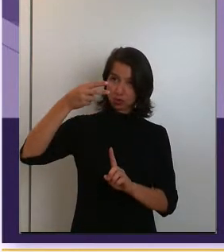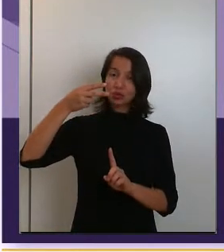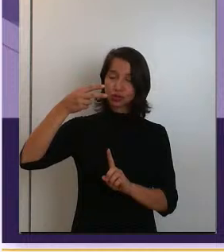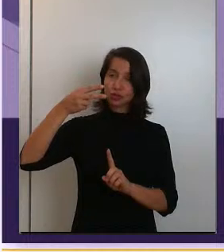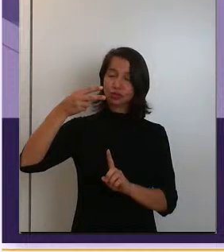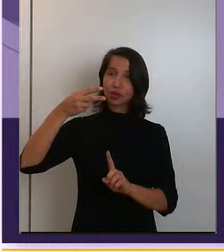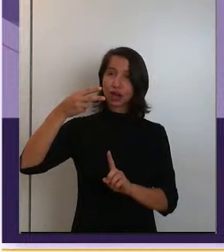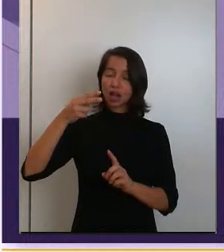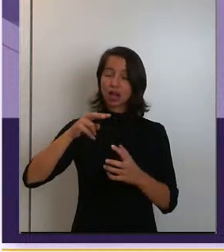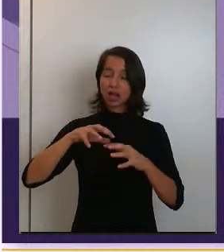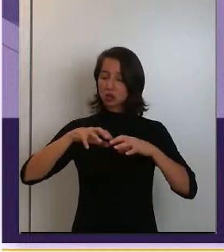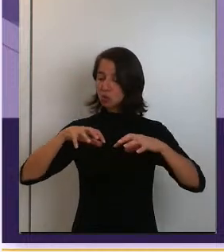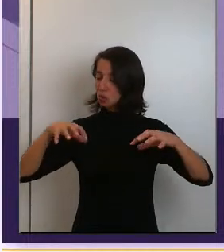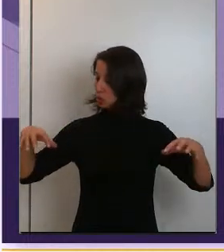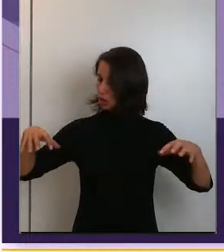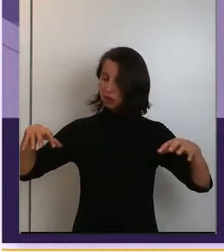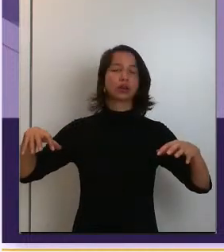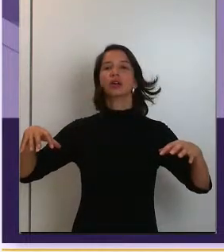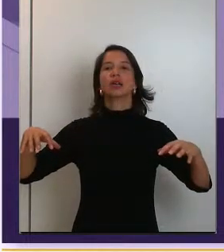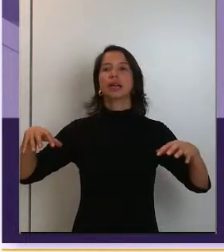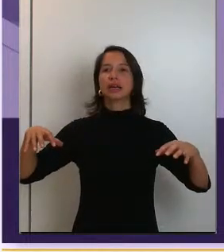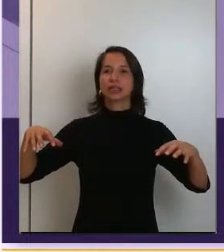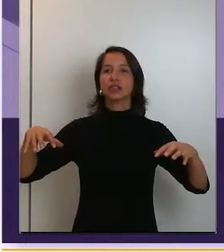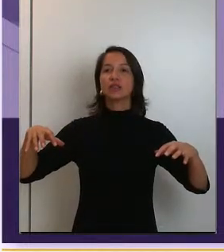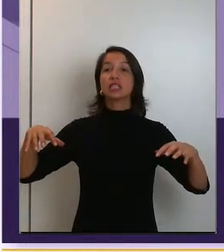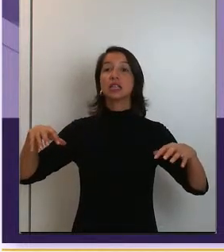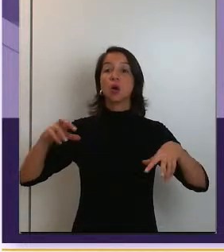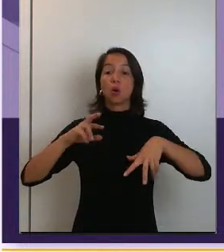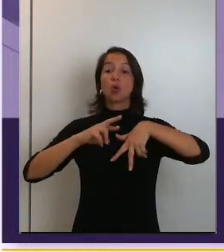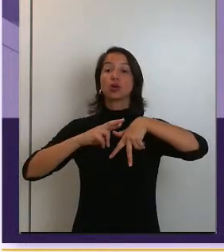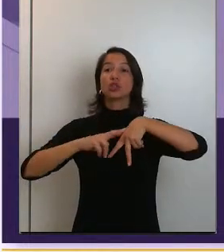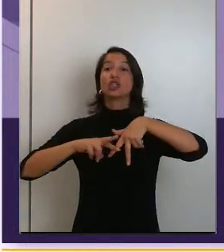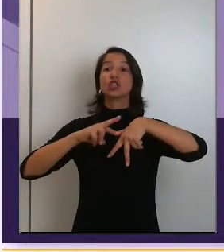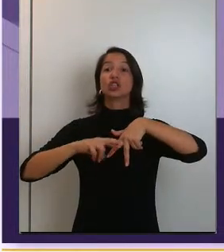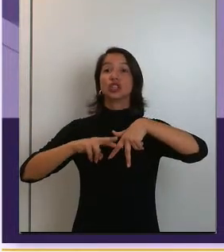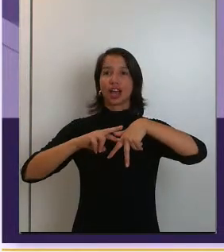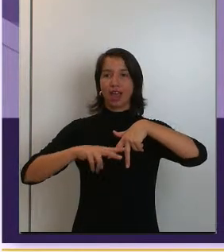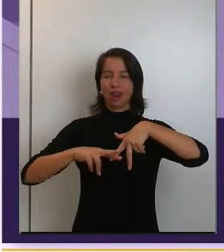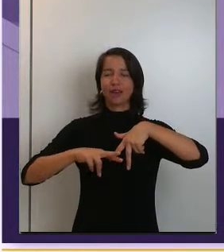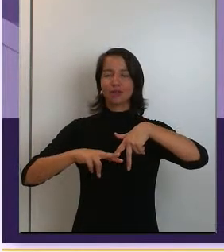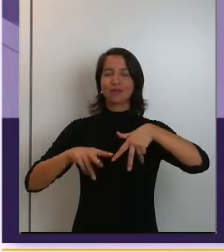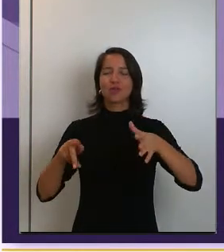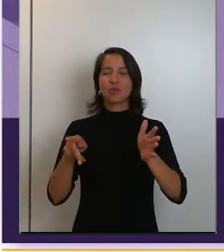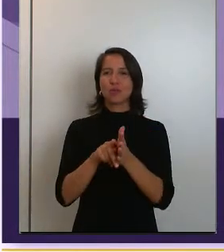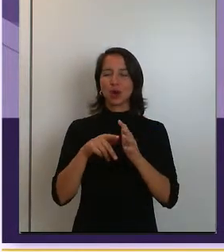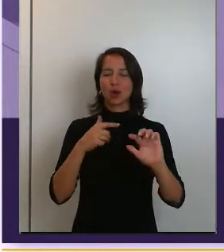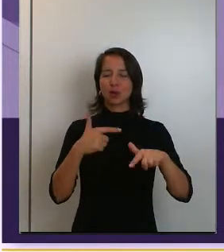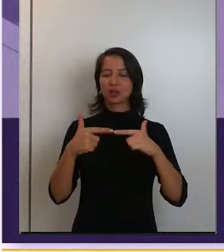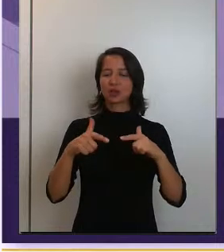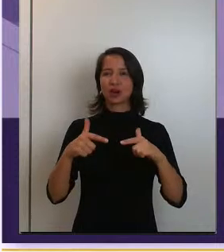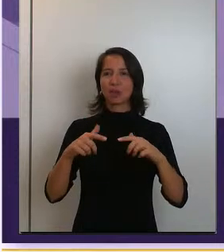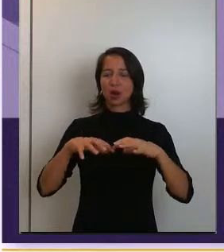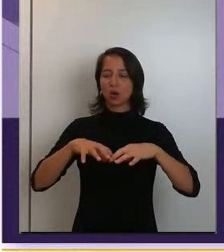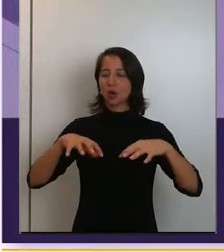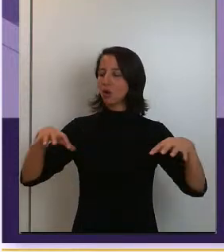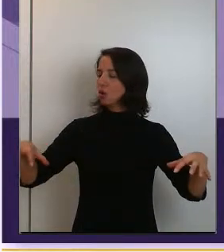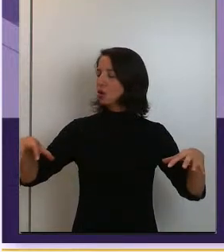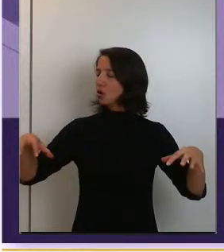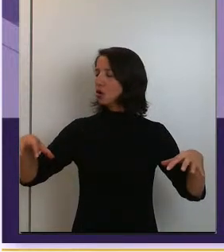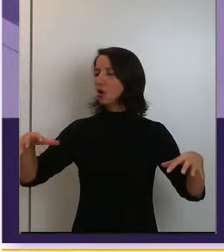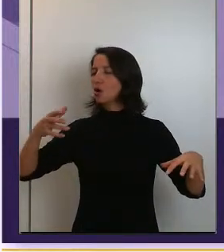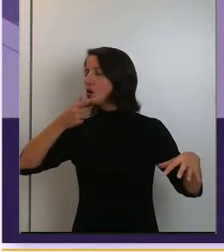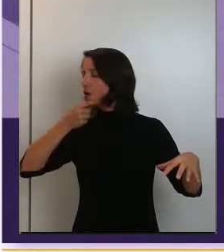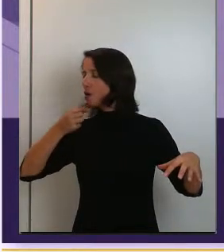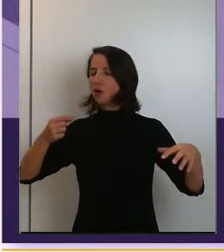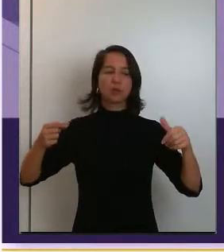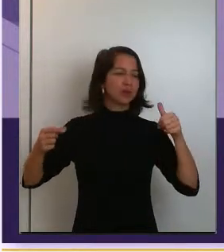pela chamada divisão sexual do trabalho. Essa divisão sexual do trabalho nada mais é do que você dividir o trabalho socialmente de